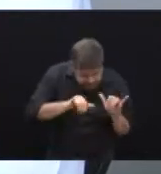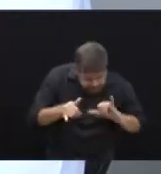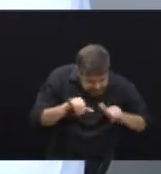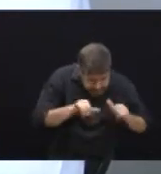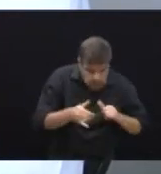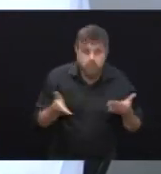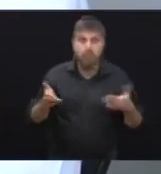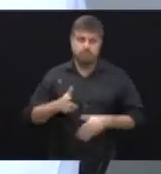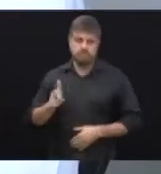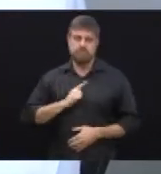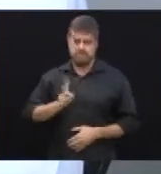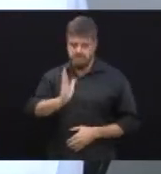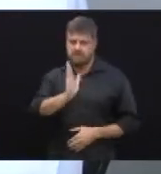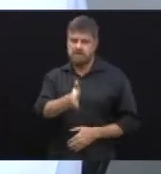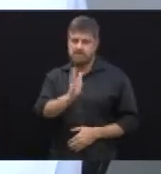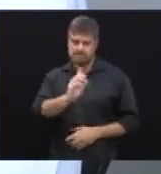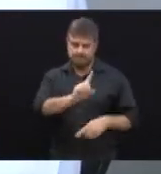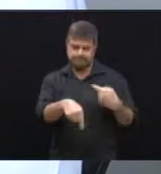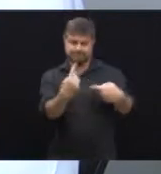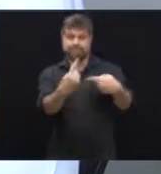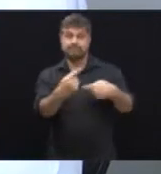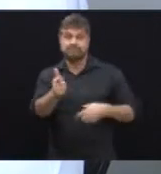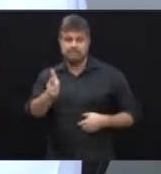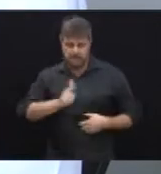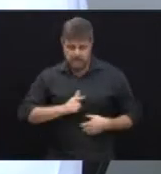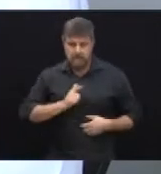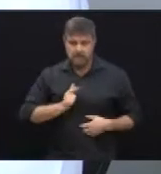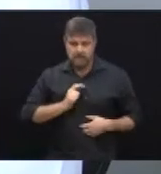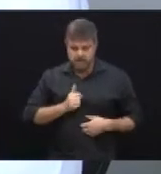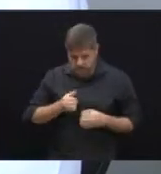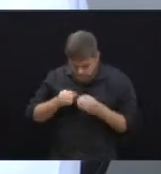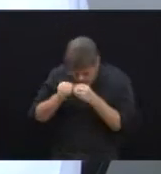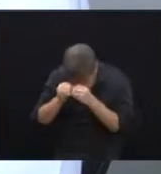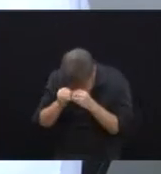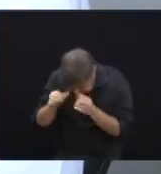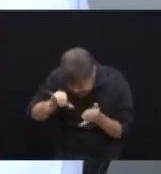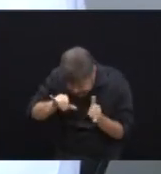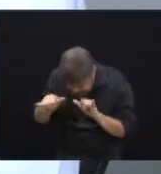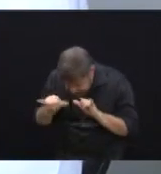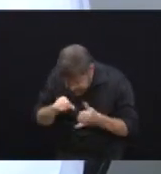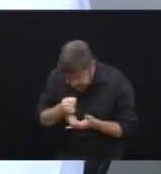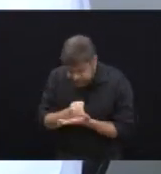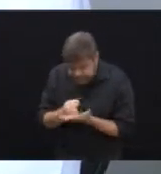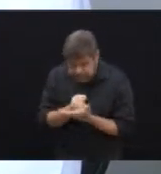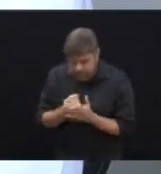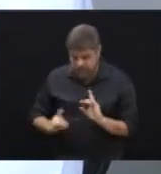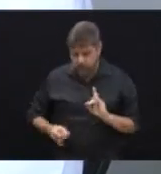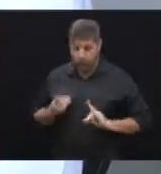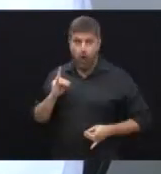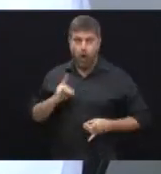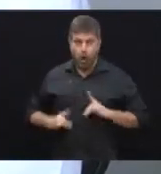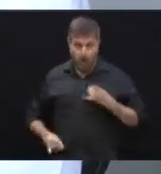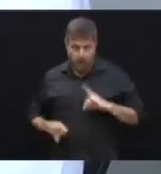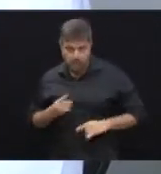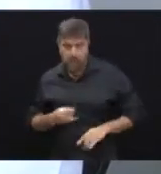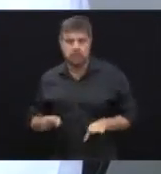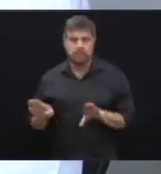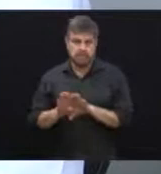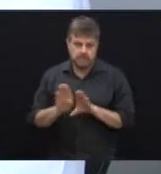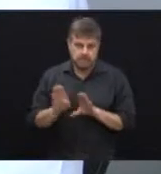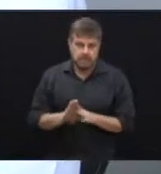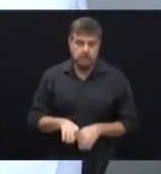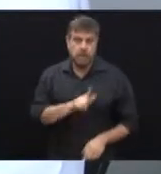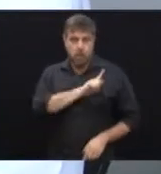sintética. Hoje já não. Hoje já existe, é acessível. Hoje o governo, né,